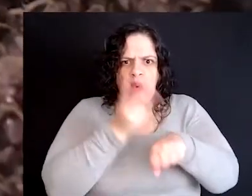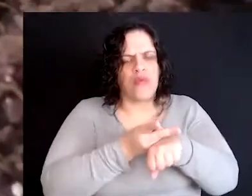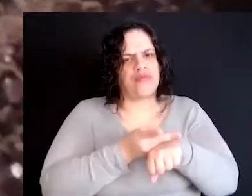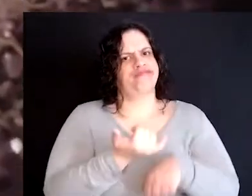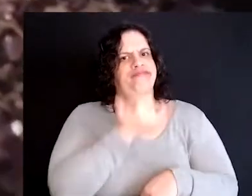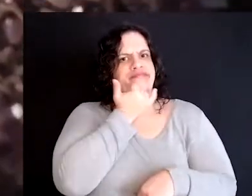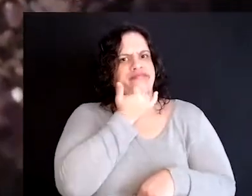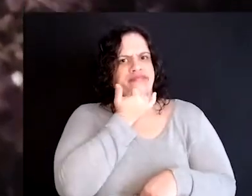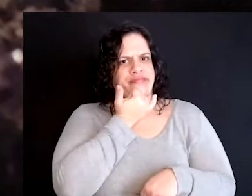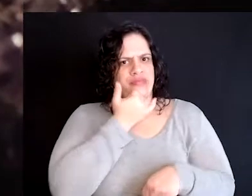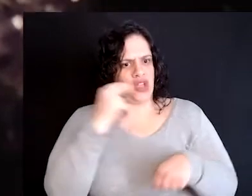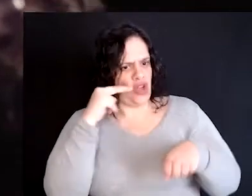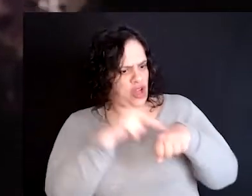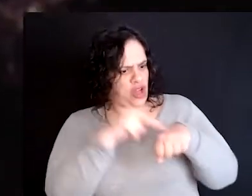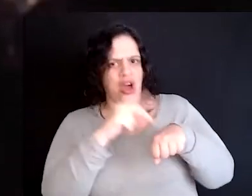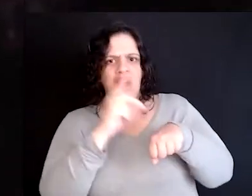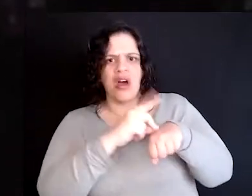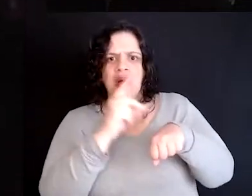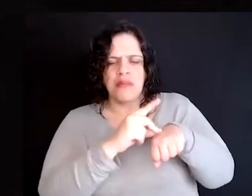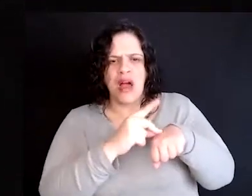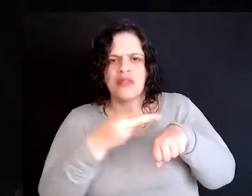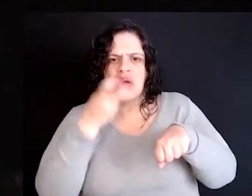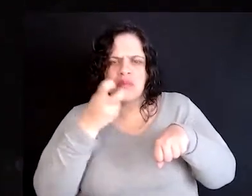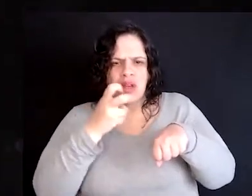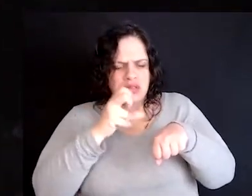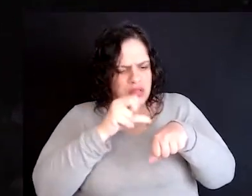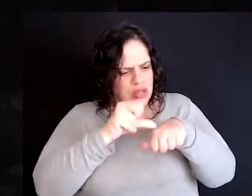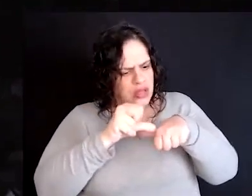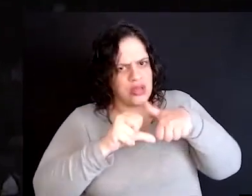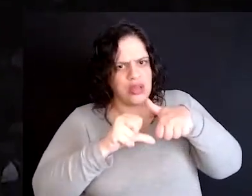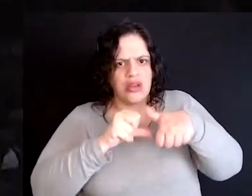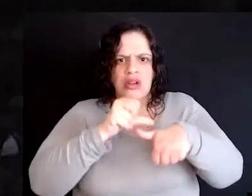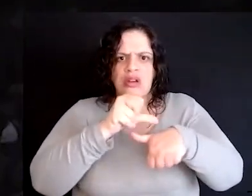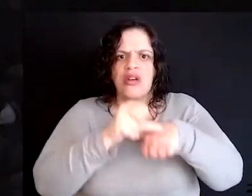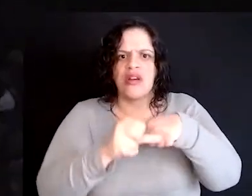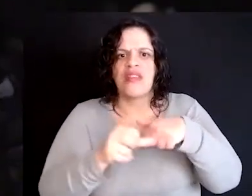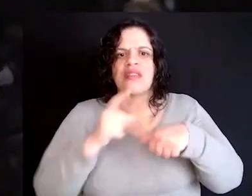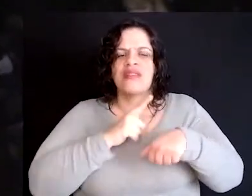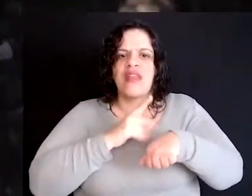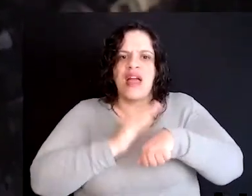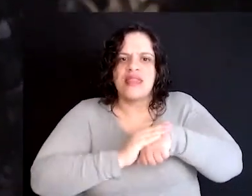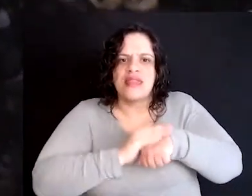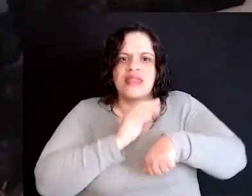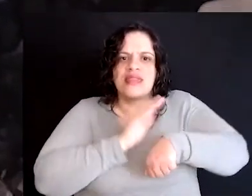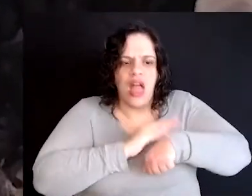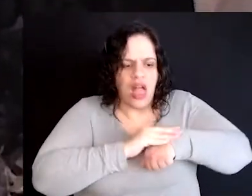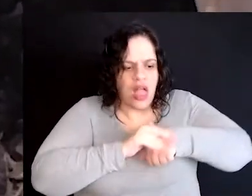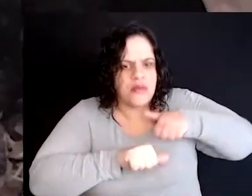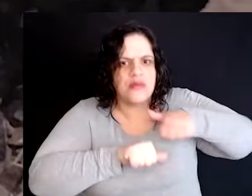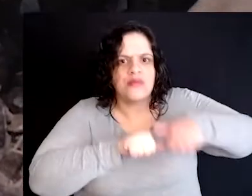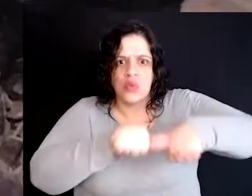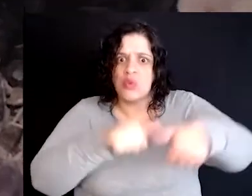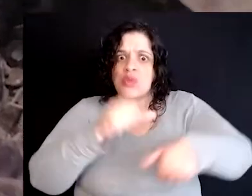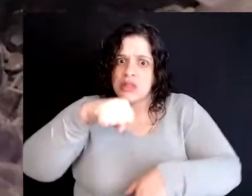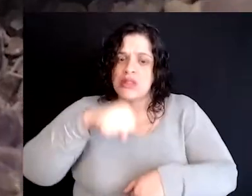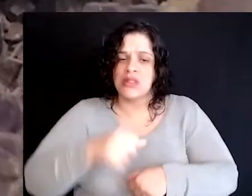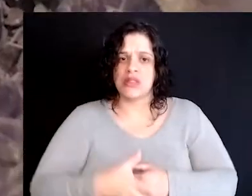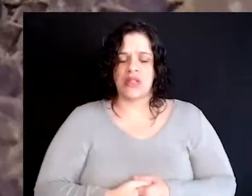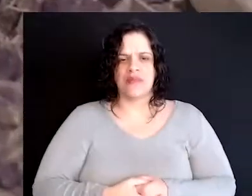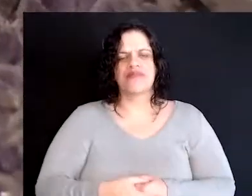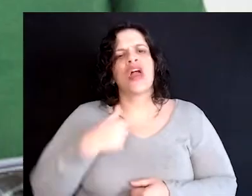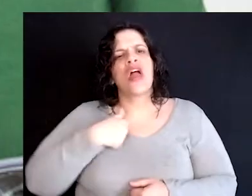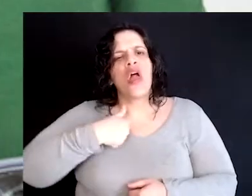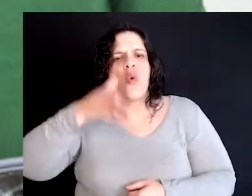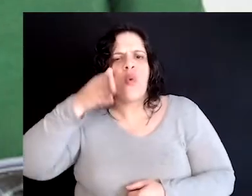Mas, gente, se você olha para a pedra, você vai vendo que ela vai passando por estágios, que ela vai passando por